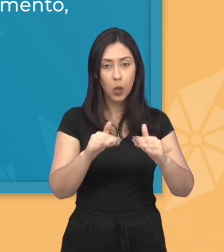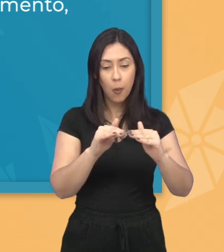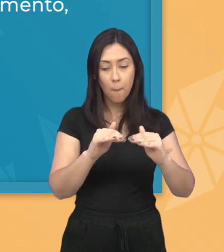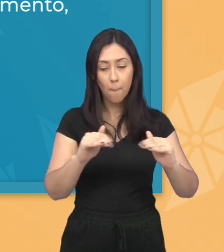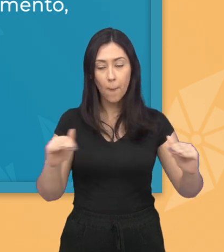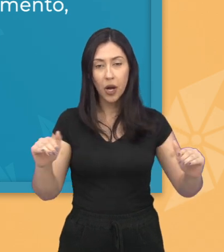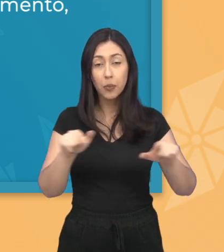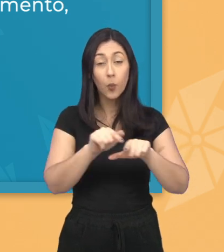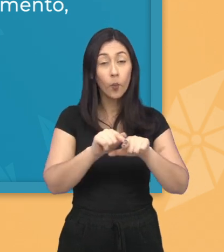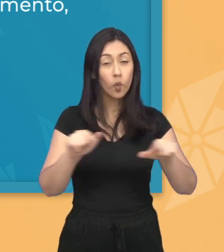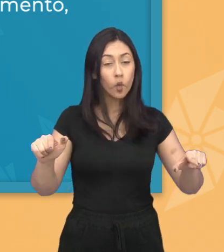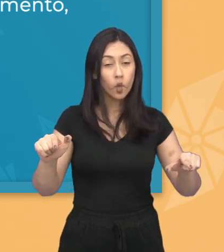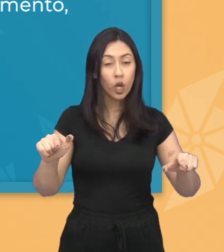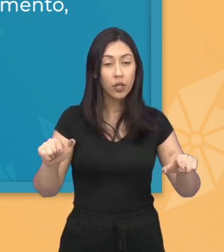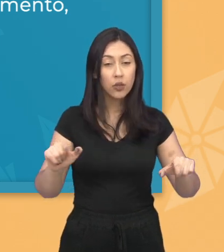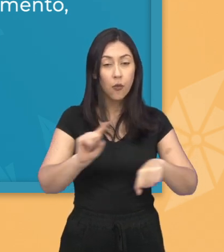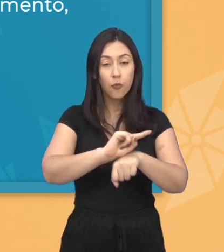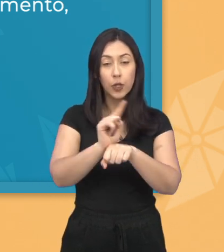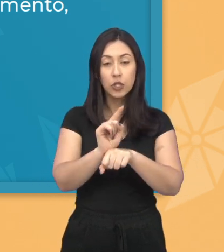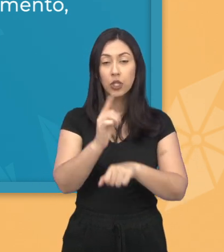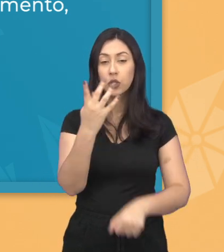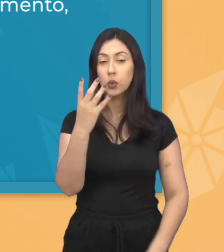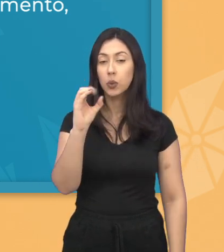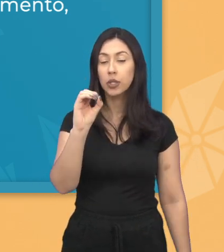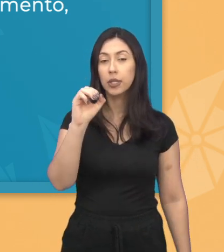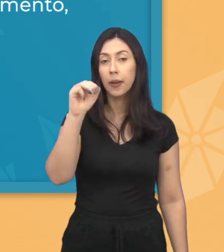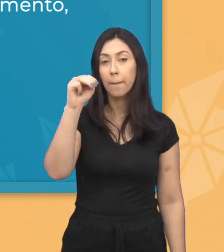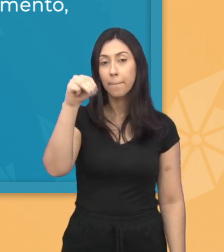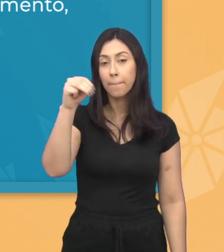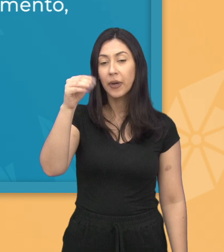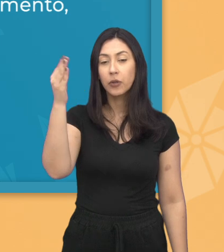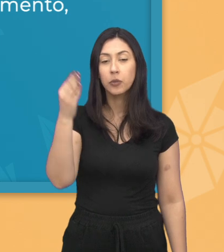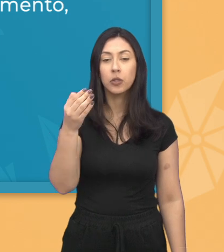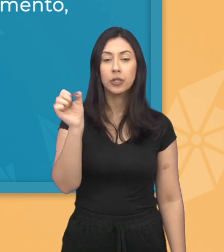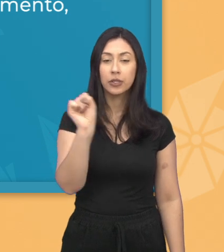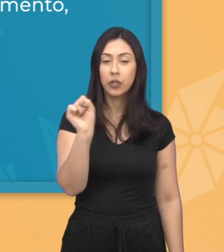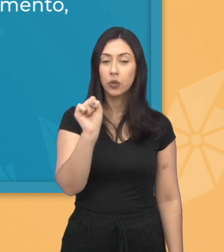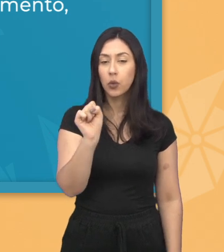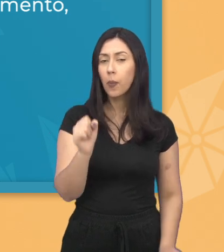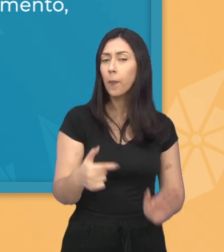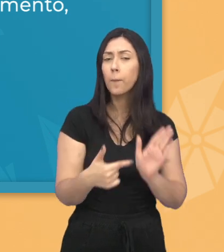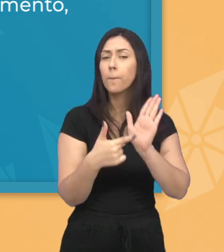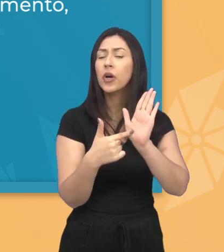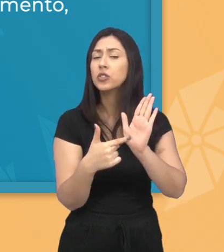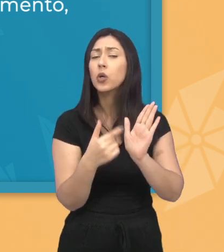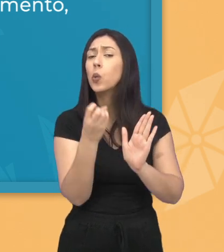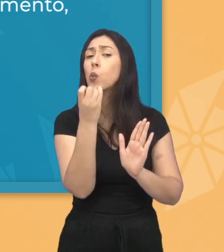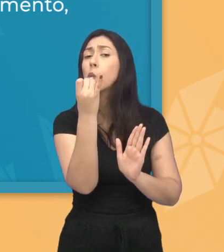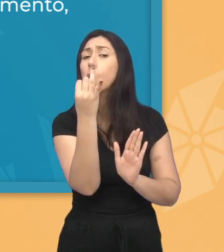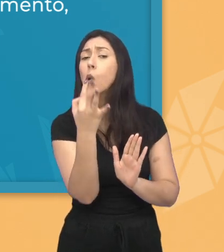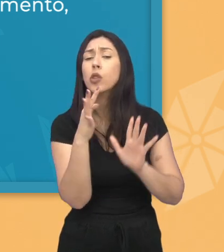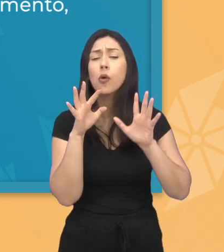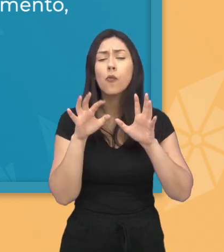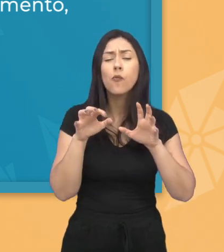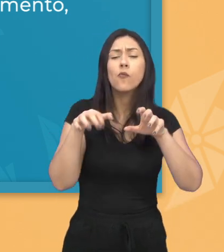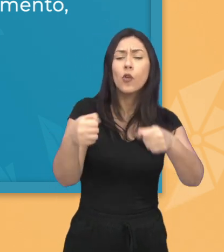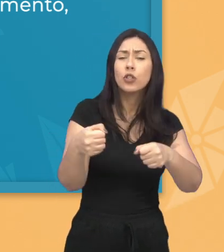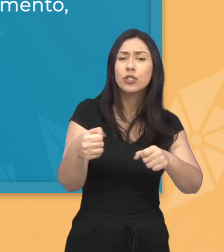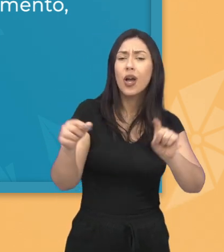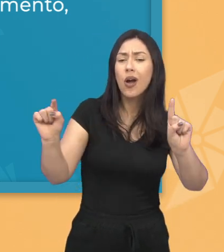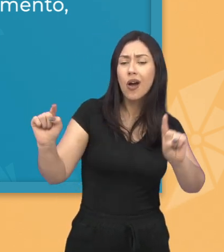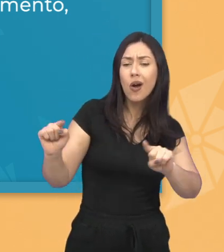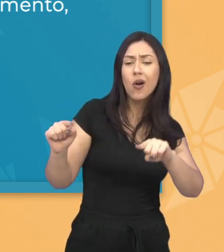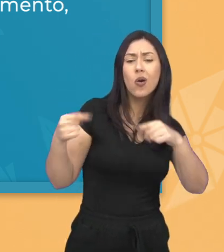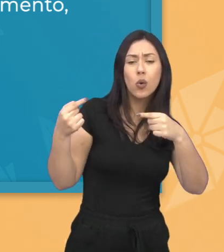40 m/s determine módulo da intensidade da força que deve ser aplicada sobre o corpo contra o